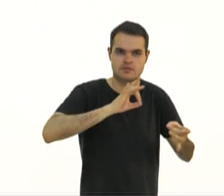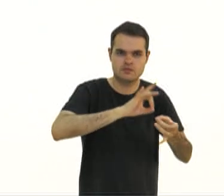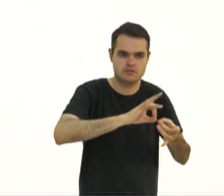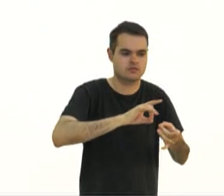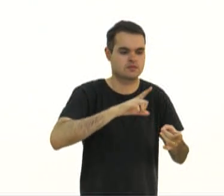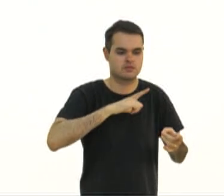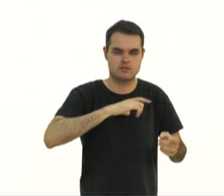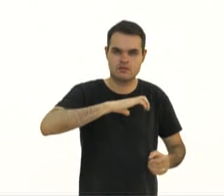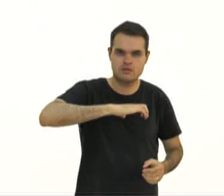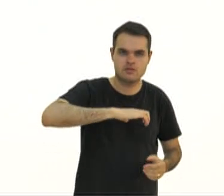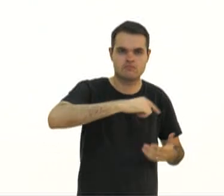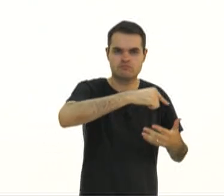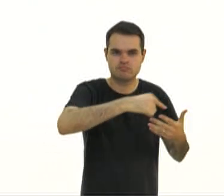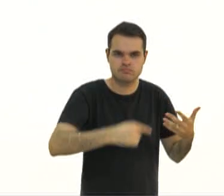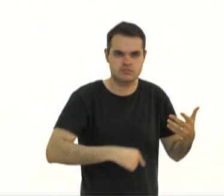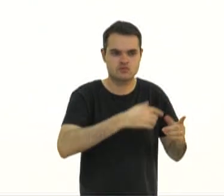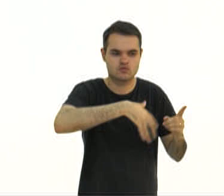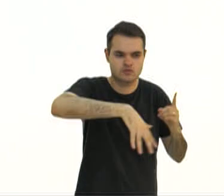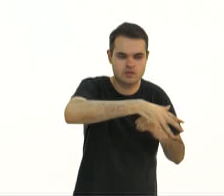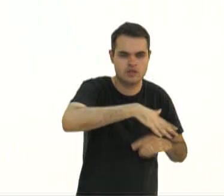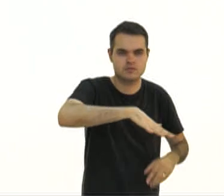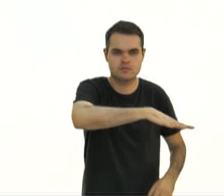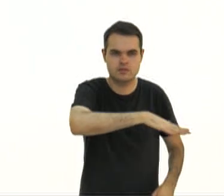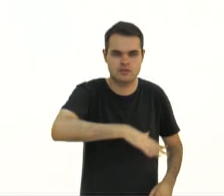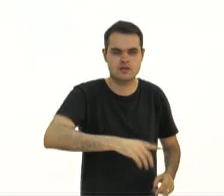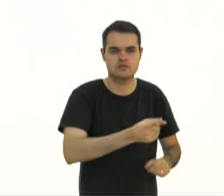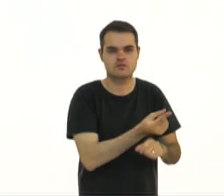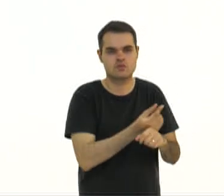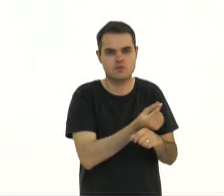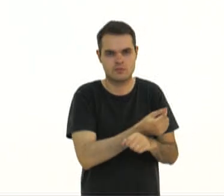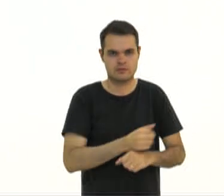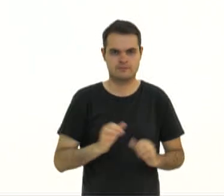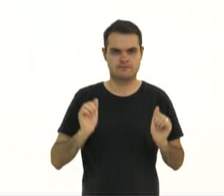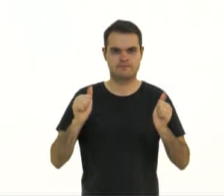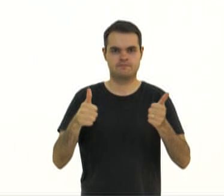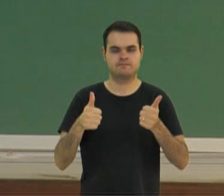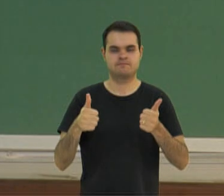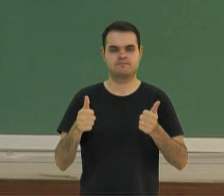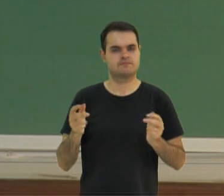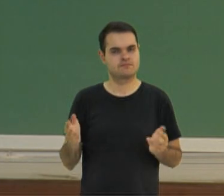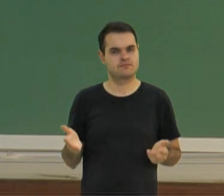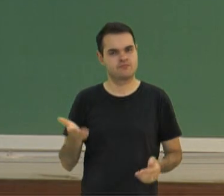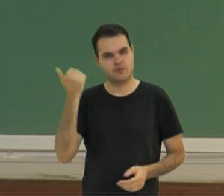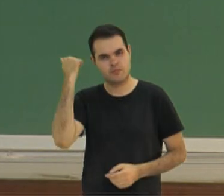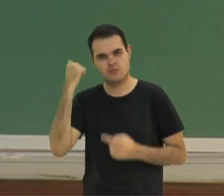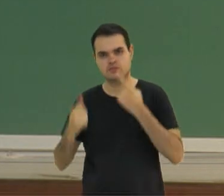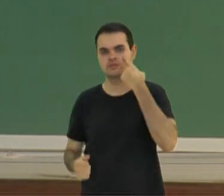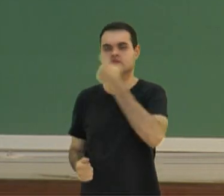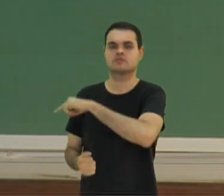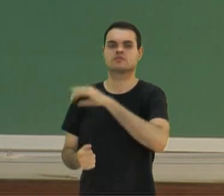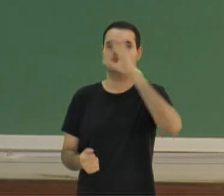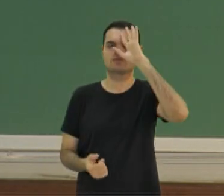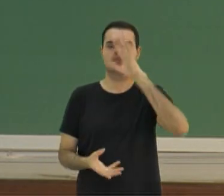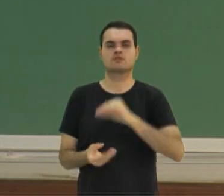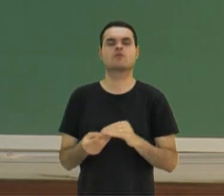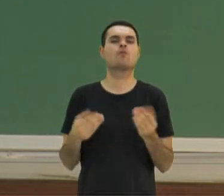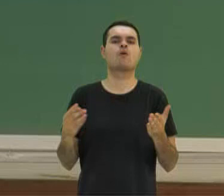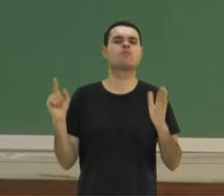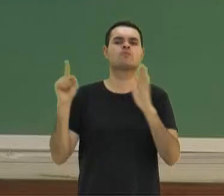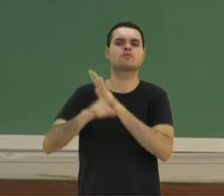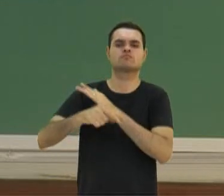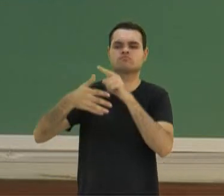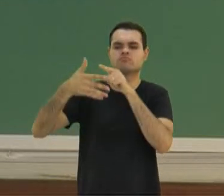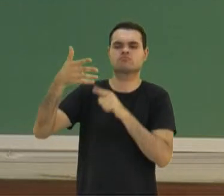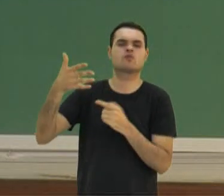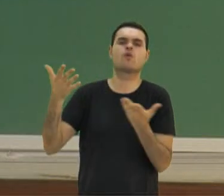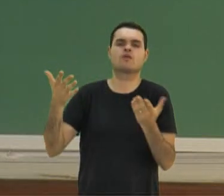éticas, ambientais, sociais e ou econômicas. Certo? Então vamos lá, né? Vamos entender aqui. Qual questão que vocês